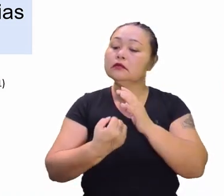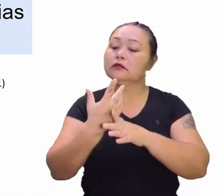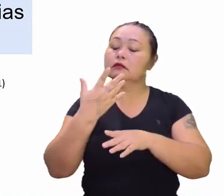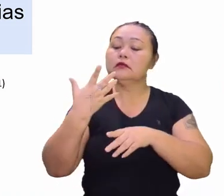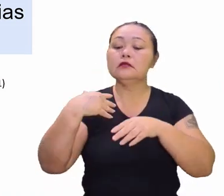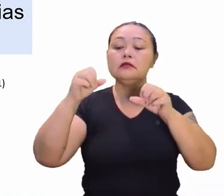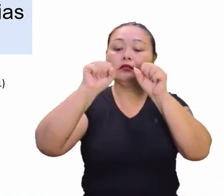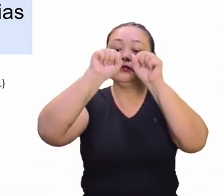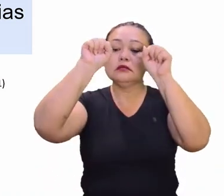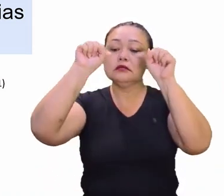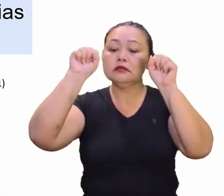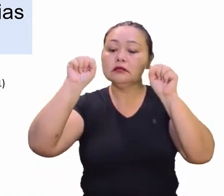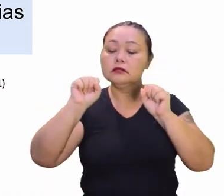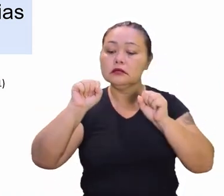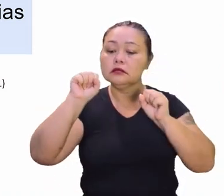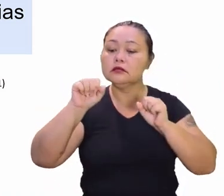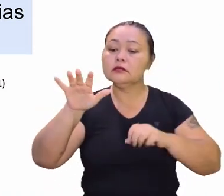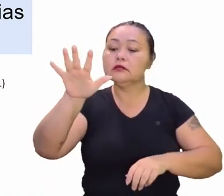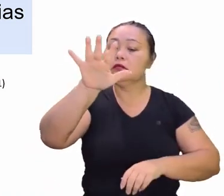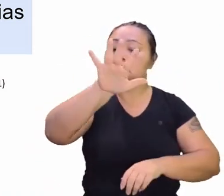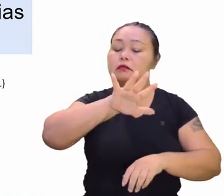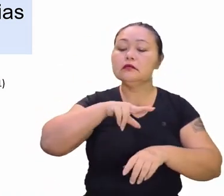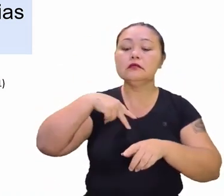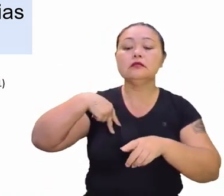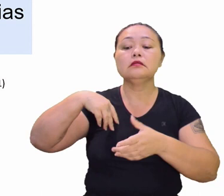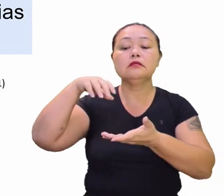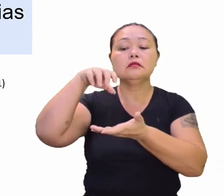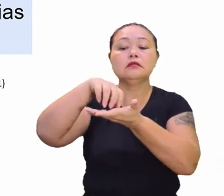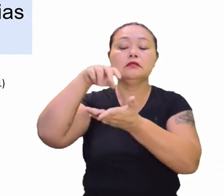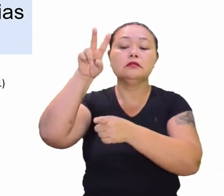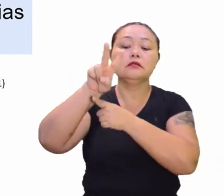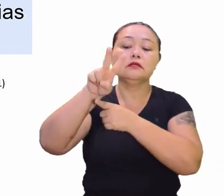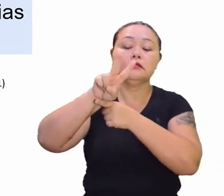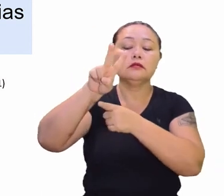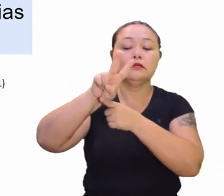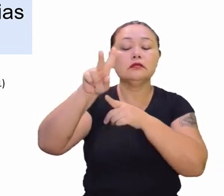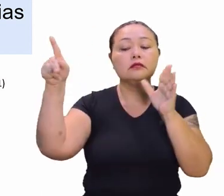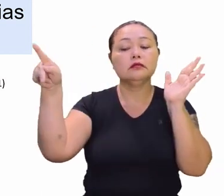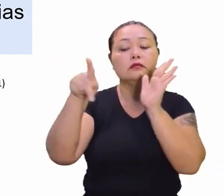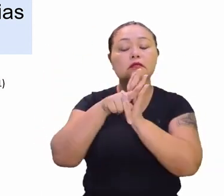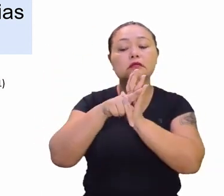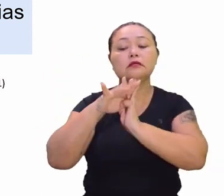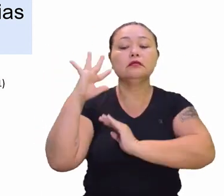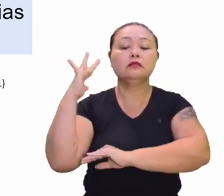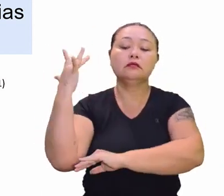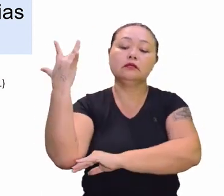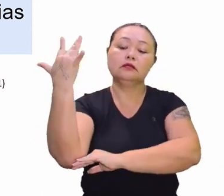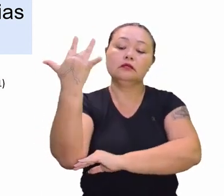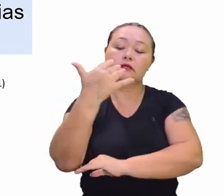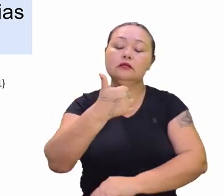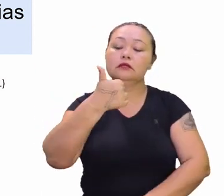de Unidades de Conservação da Natureza.